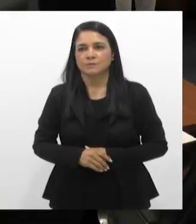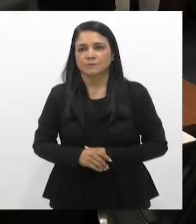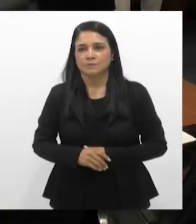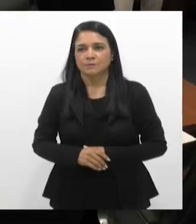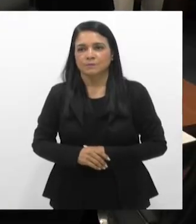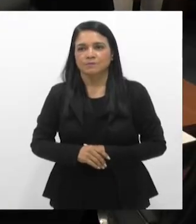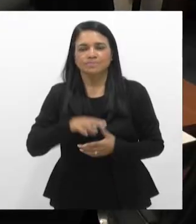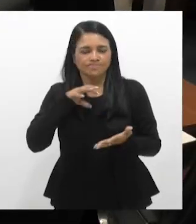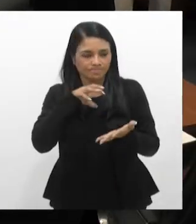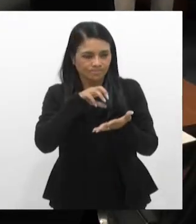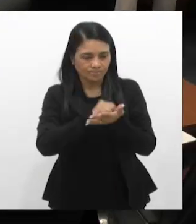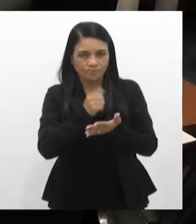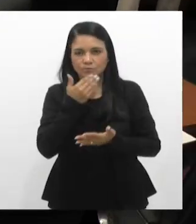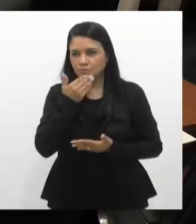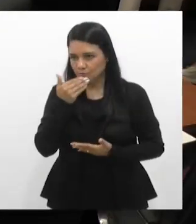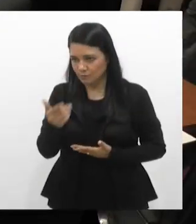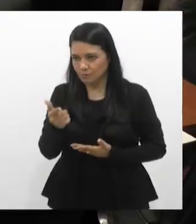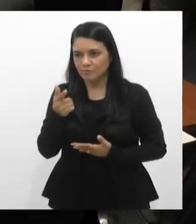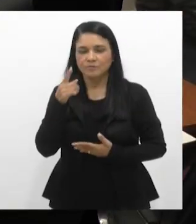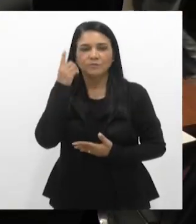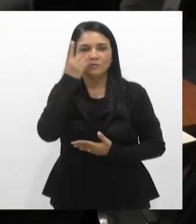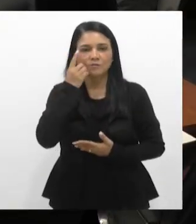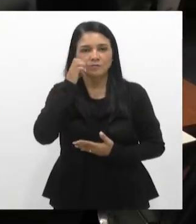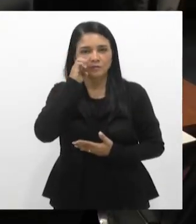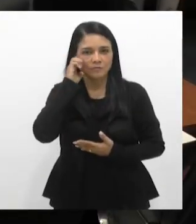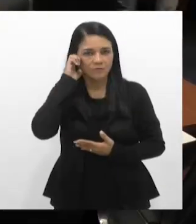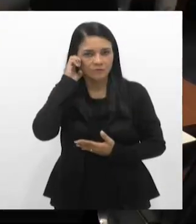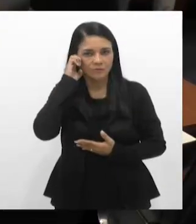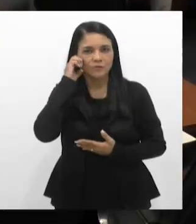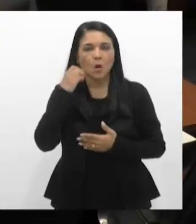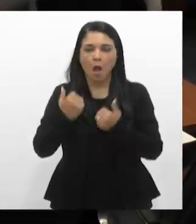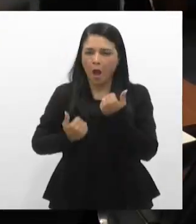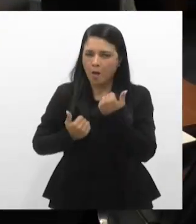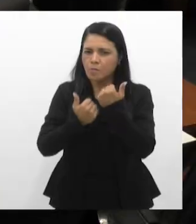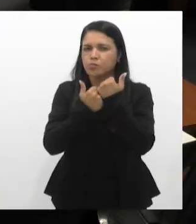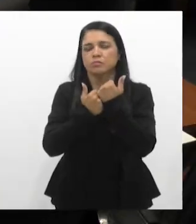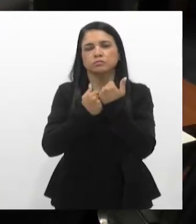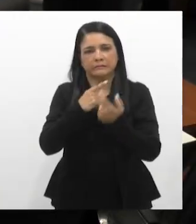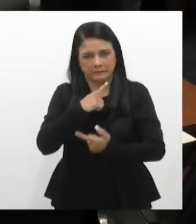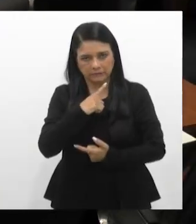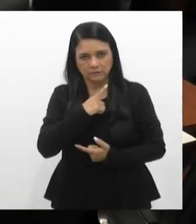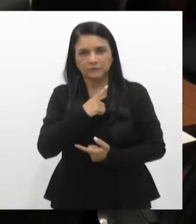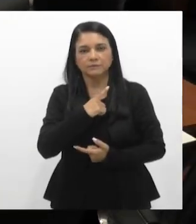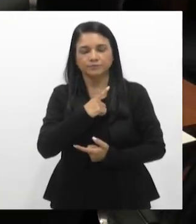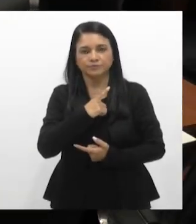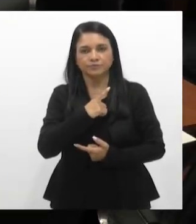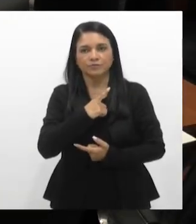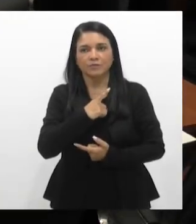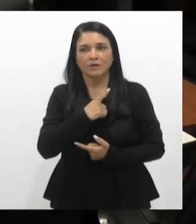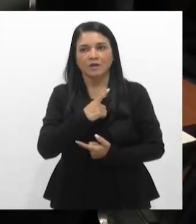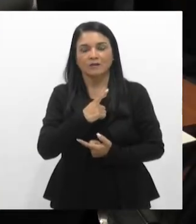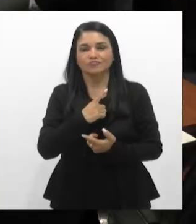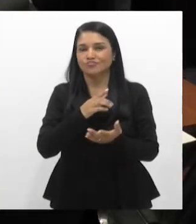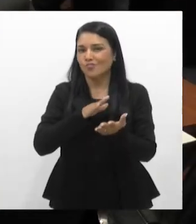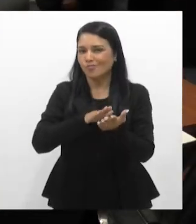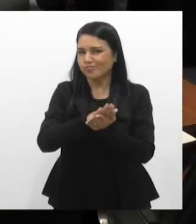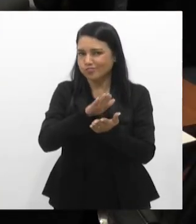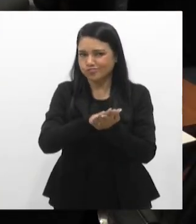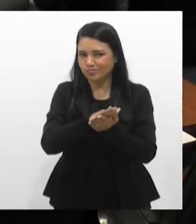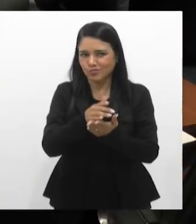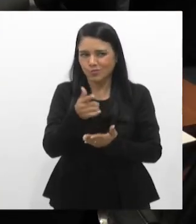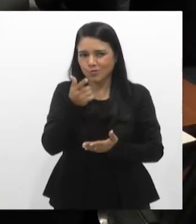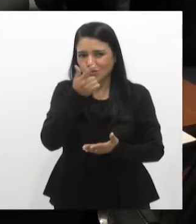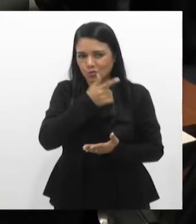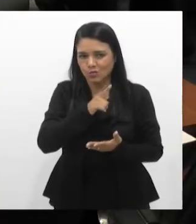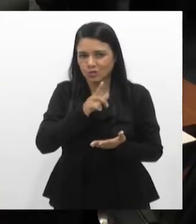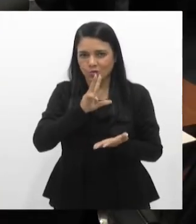É registrado o pedido aqui, deputada Érica Takimoto, tem nosso apoio, mas a gente, como não está publicado, a gente não consegue